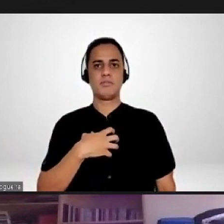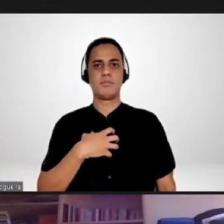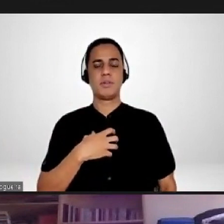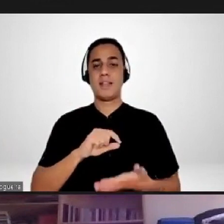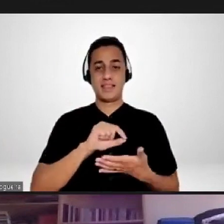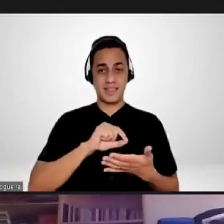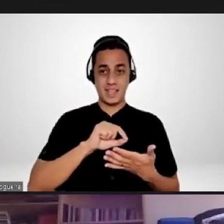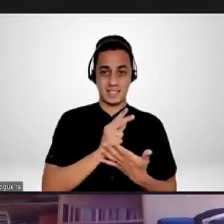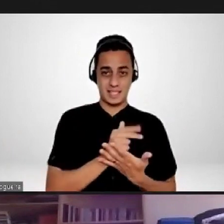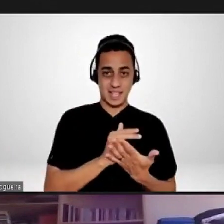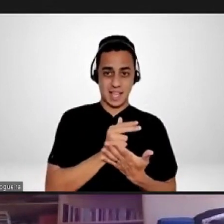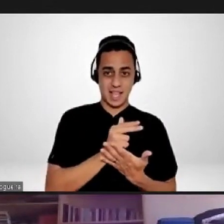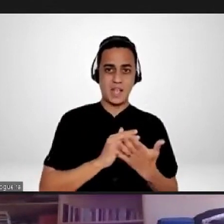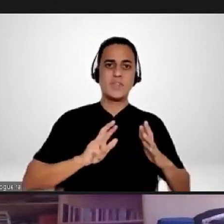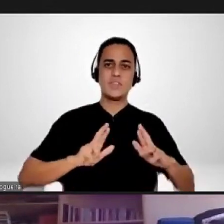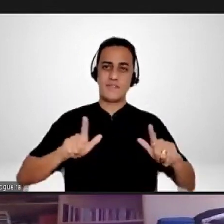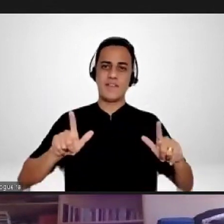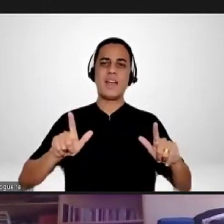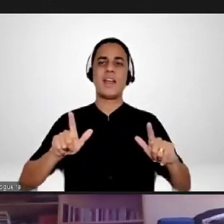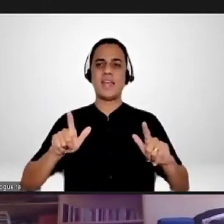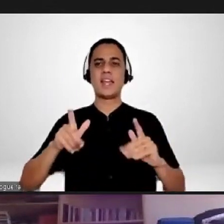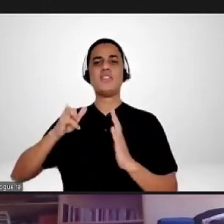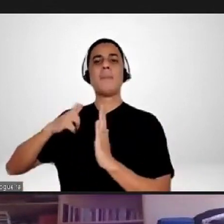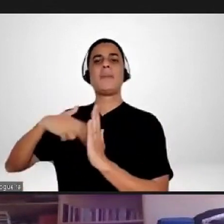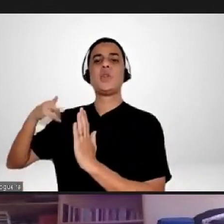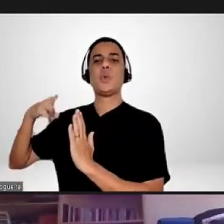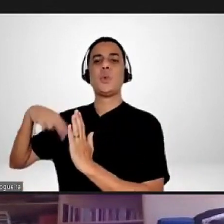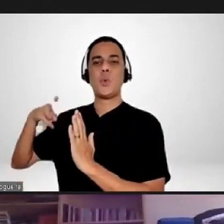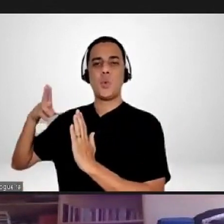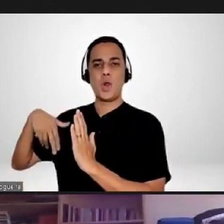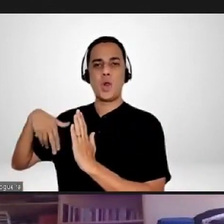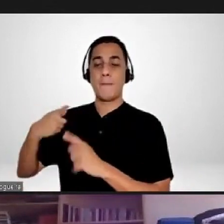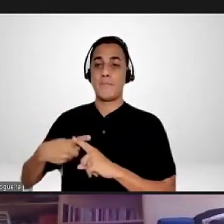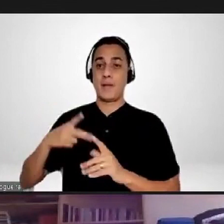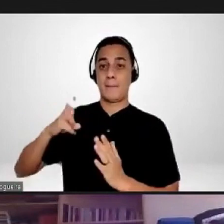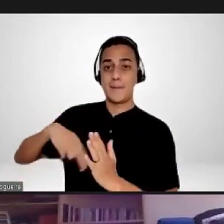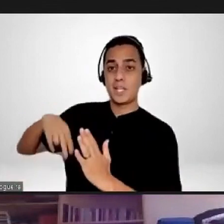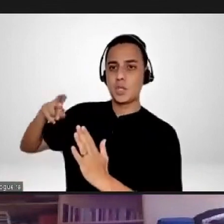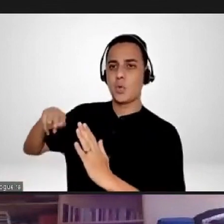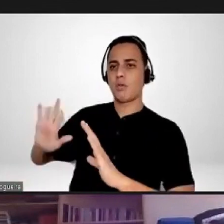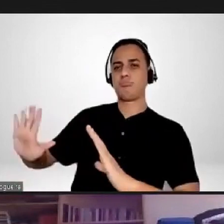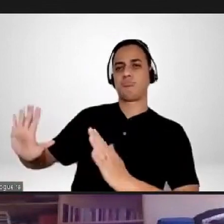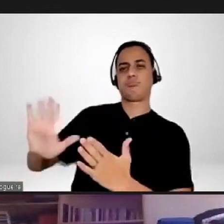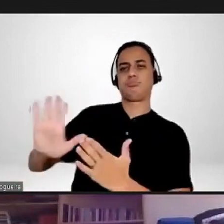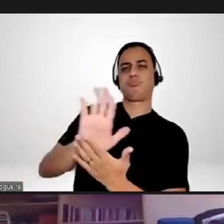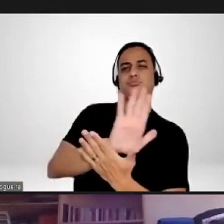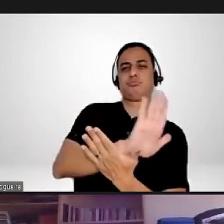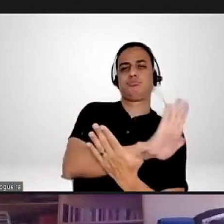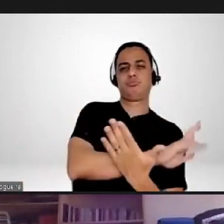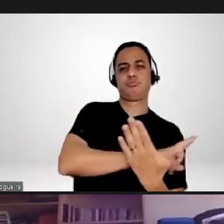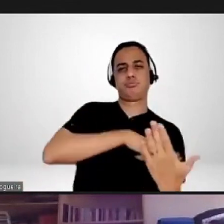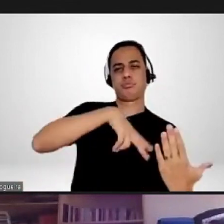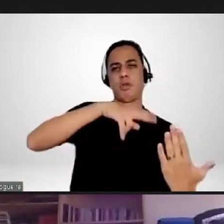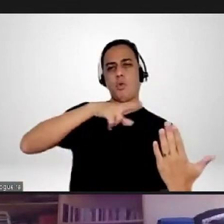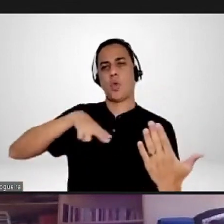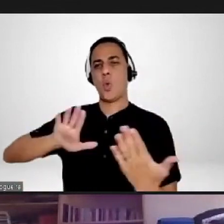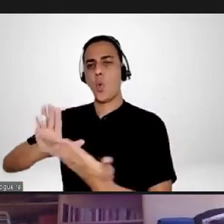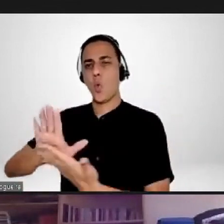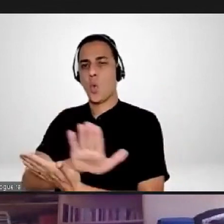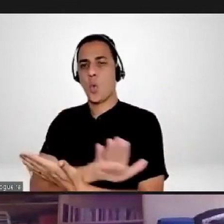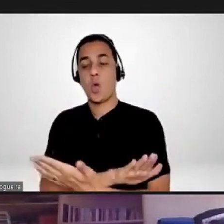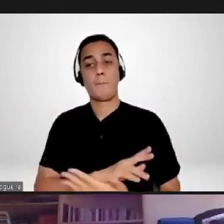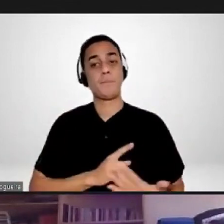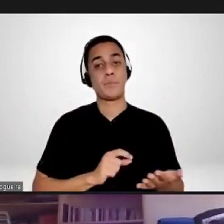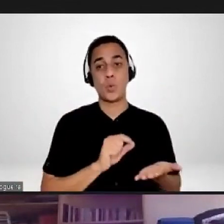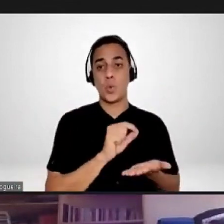por exemplo, da pintura, que você preenche, de uma maneira geral, você preenche tudo, né? O desenho vai